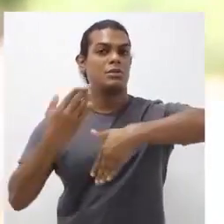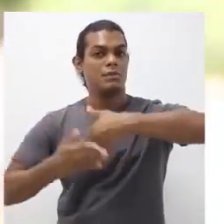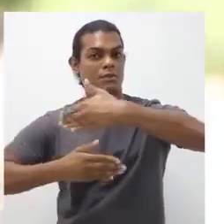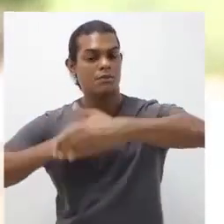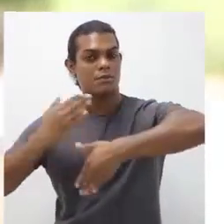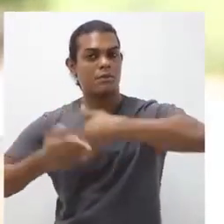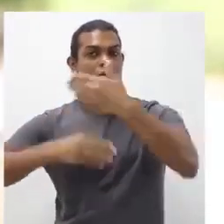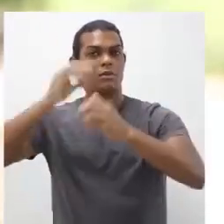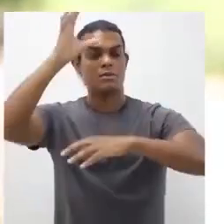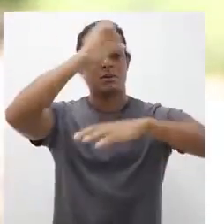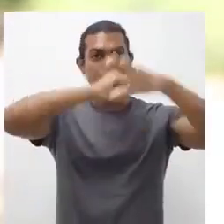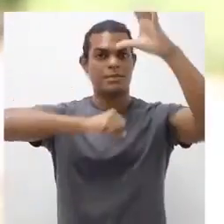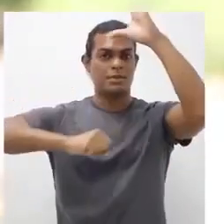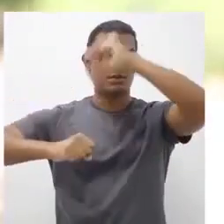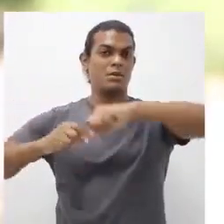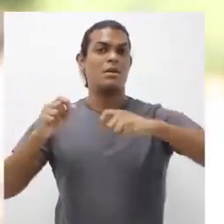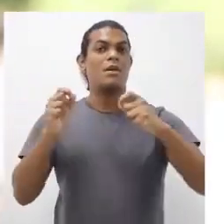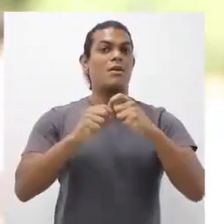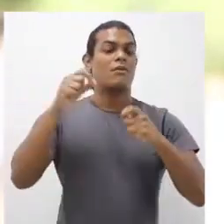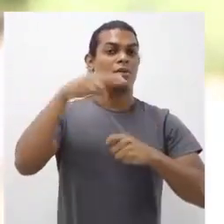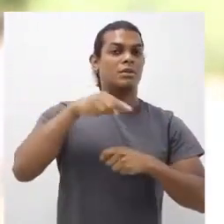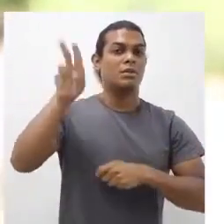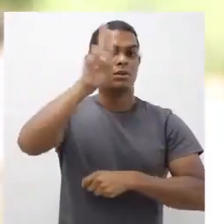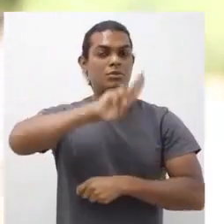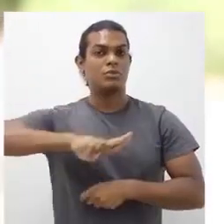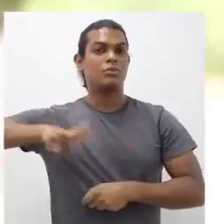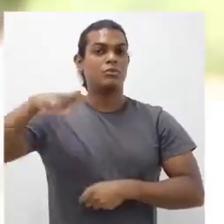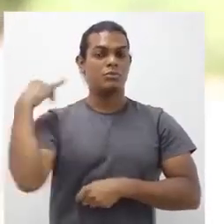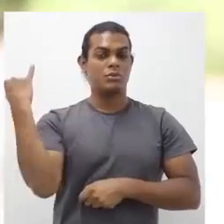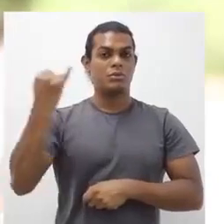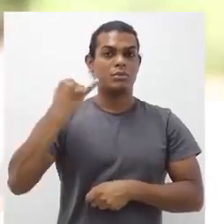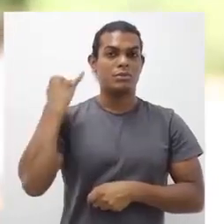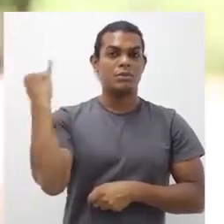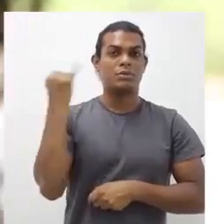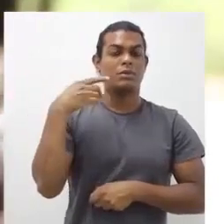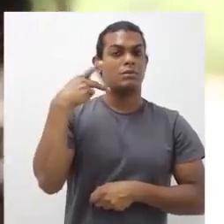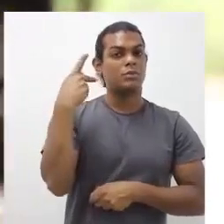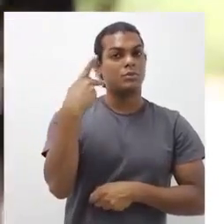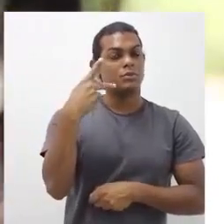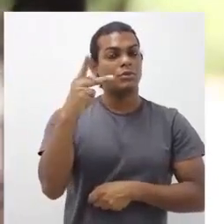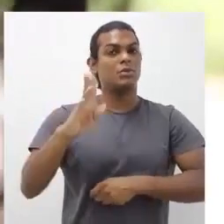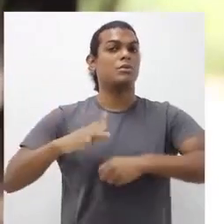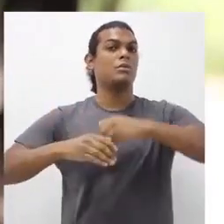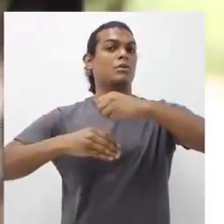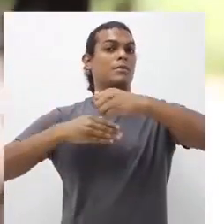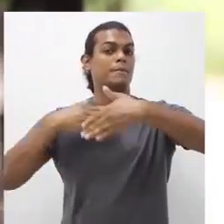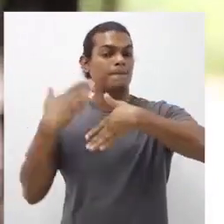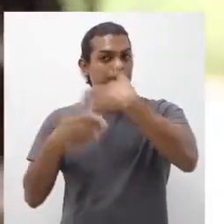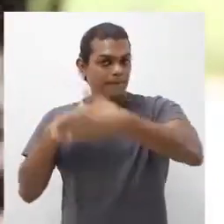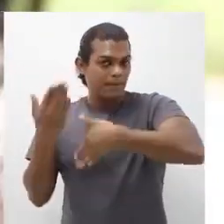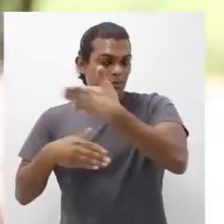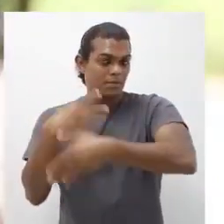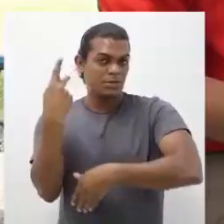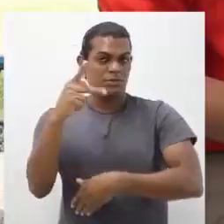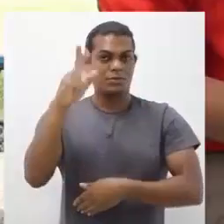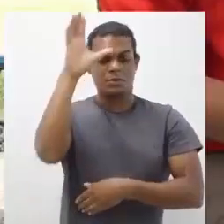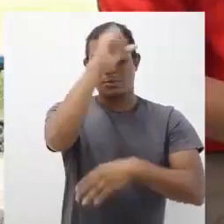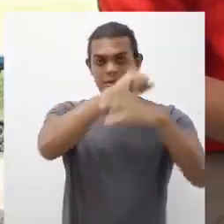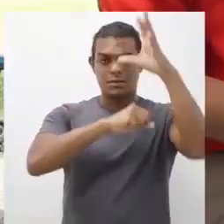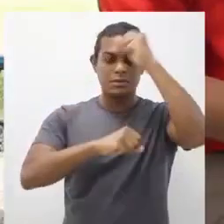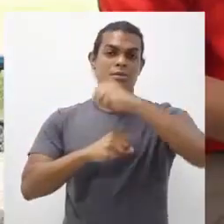a aprendizagem, é fazer aquele uso significativo para o desenvolvimento dos conteúdos, para a